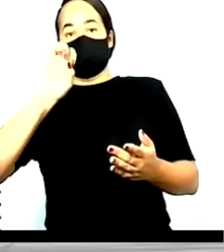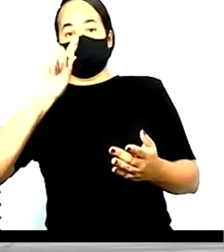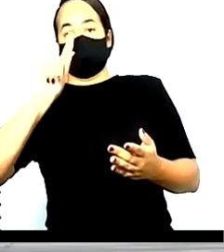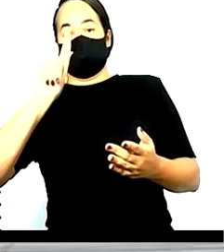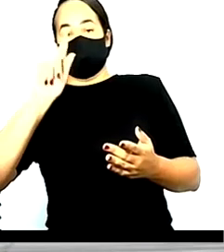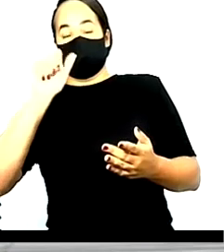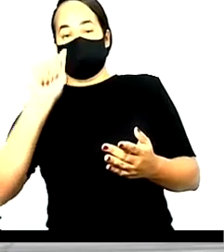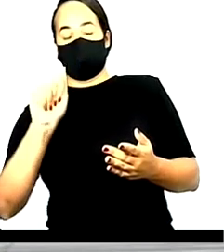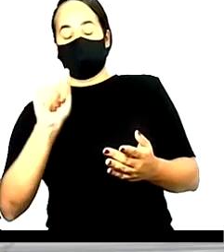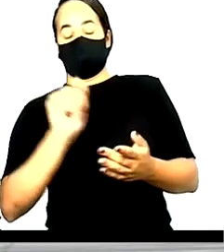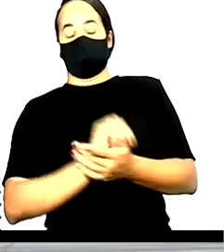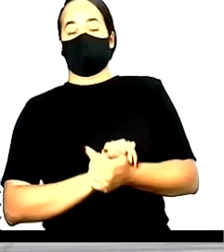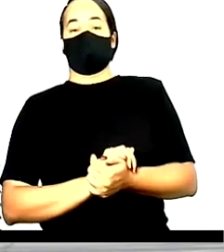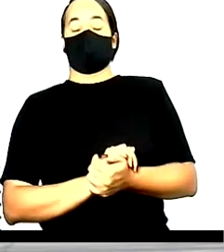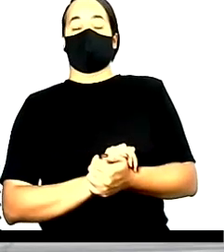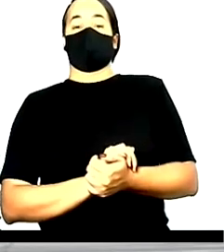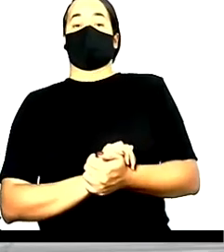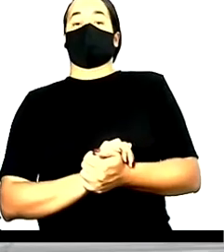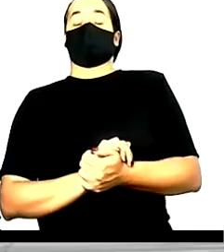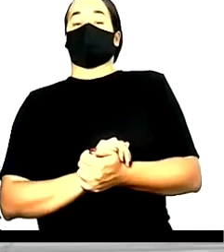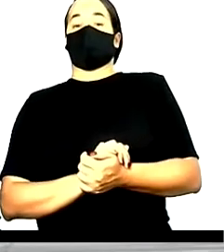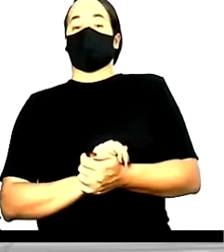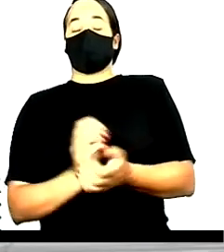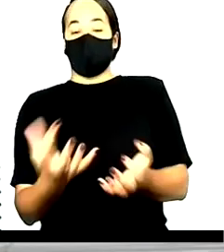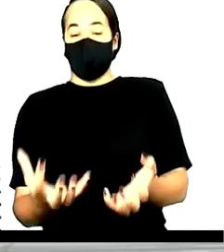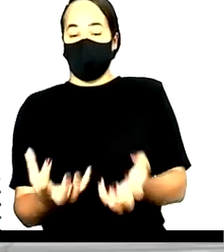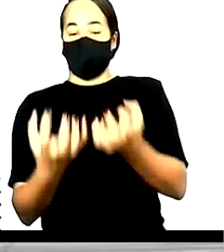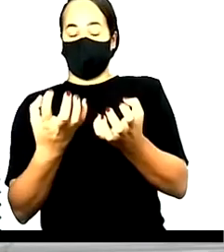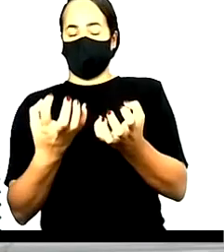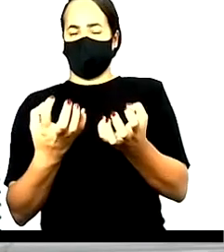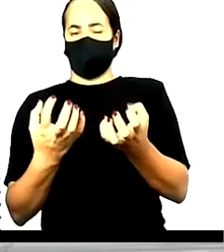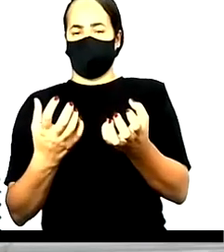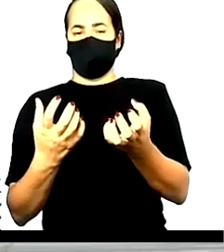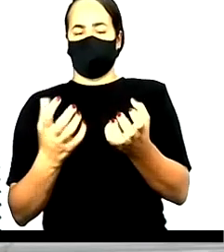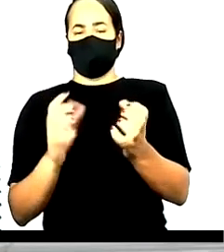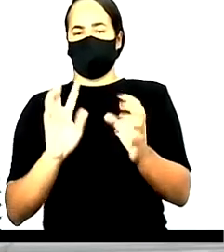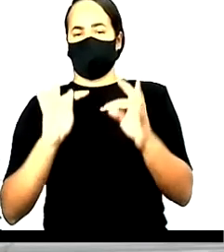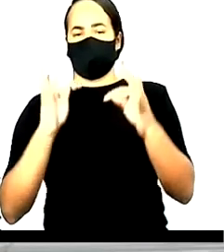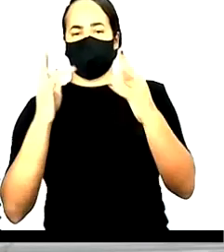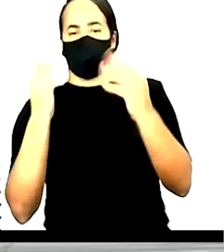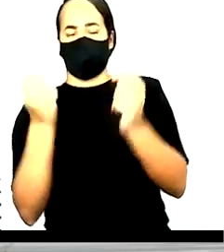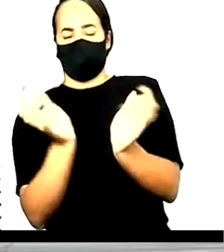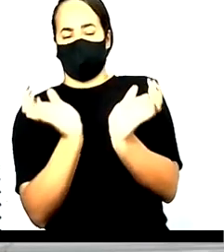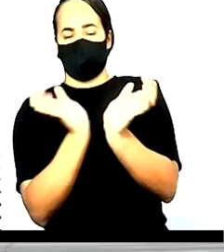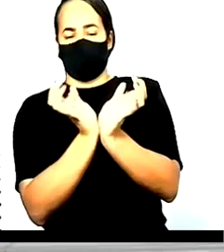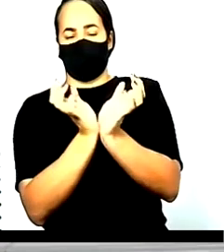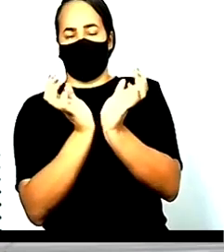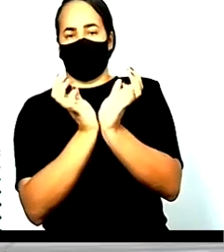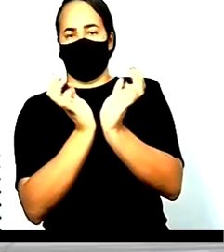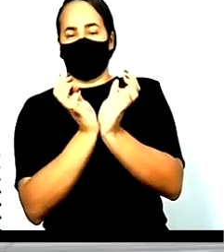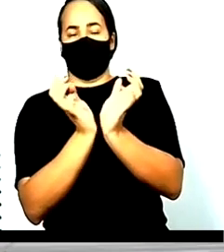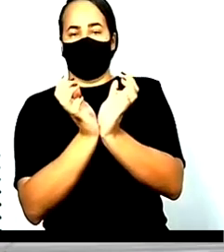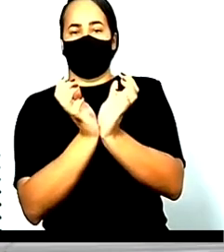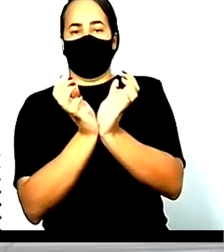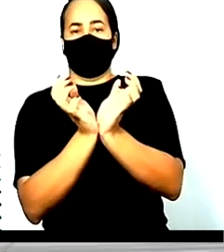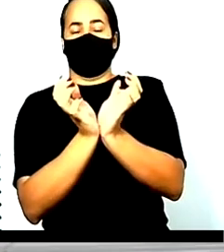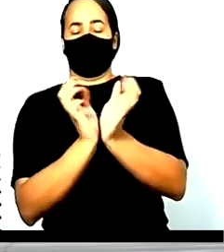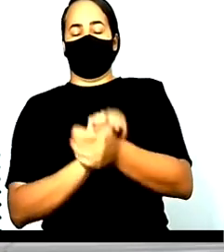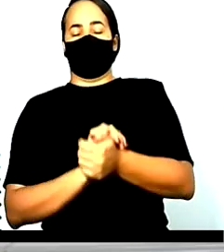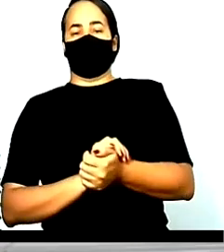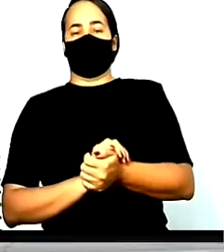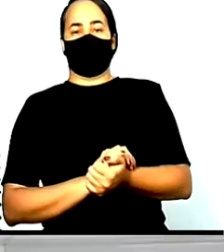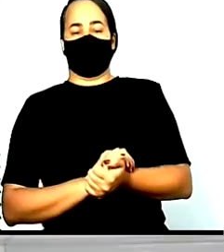pênis até a ponta da glande, onde vai ter uma abertura que vai ser por ali que vai ser eliminados o sêmen e a